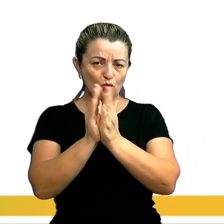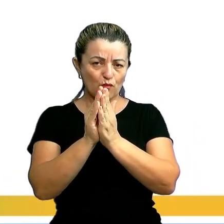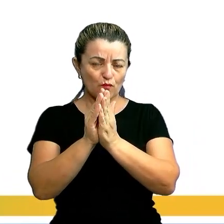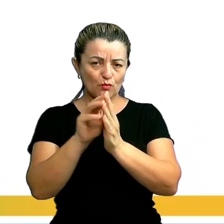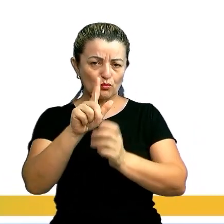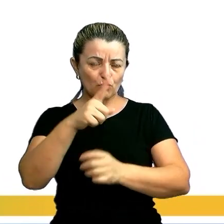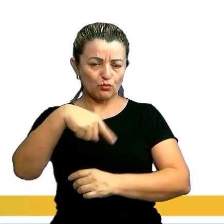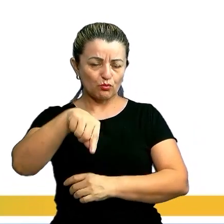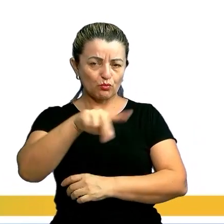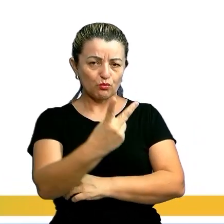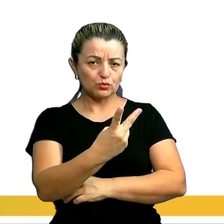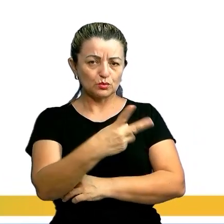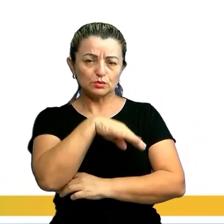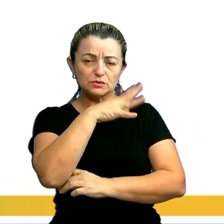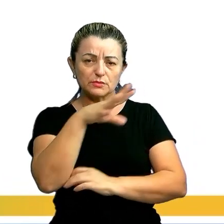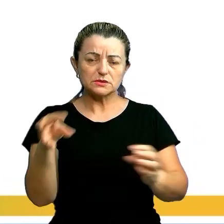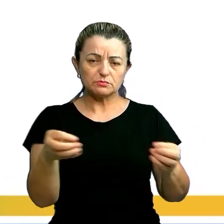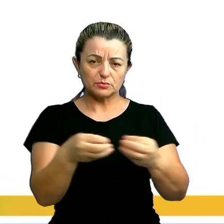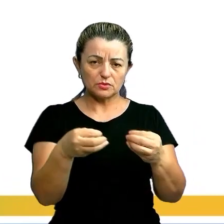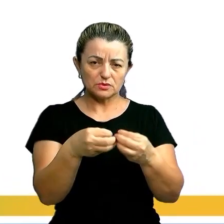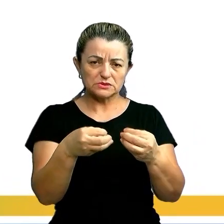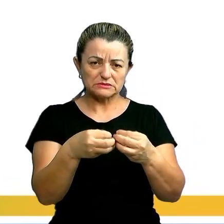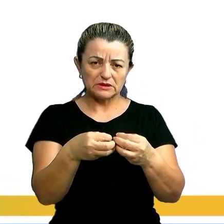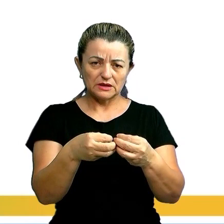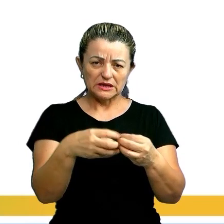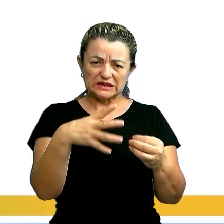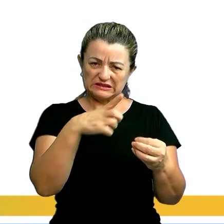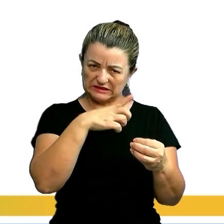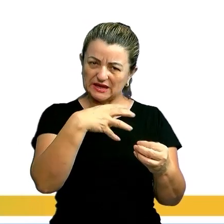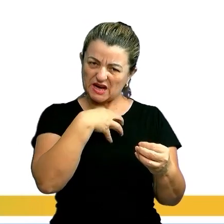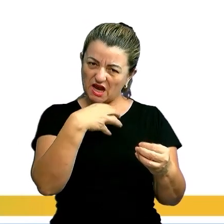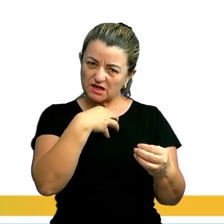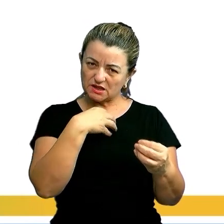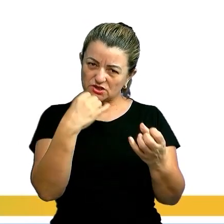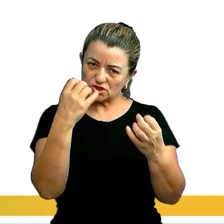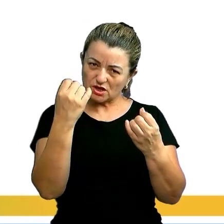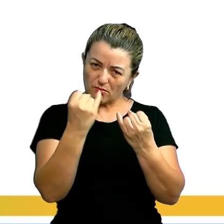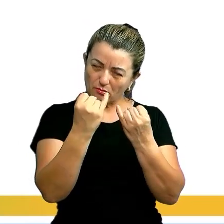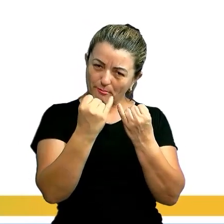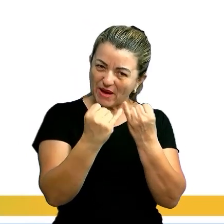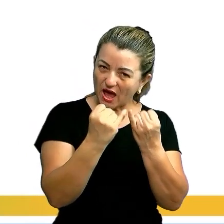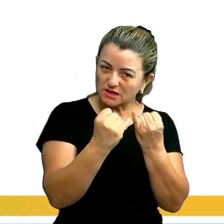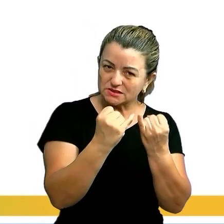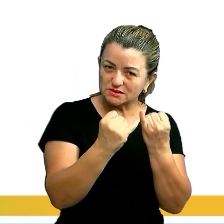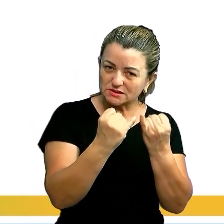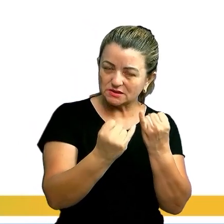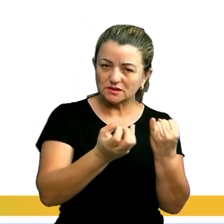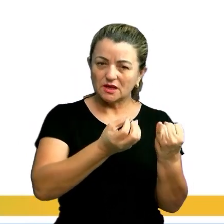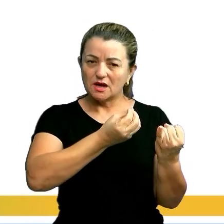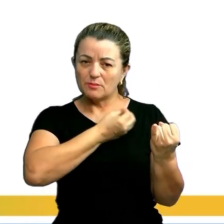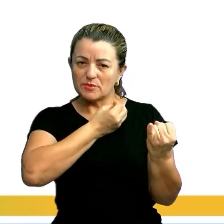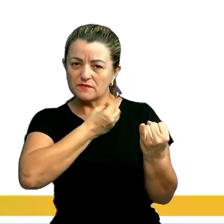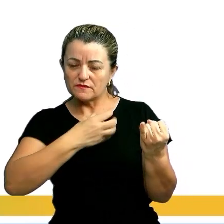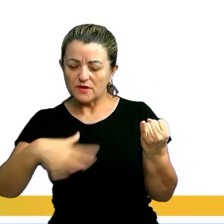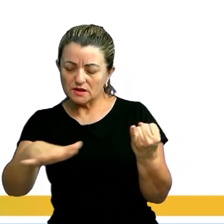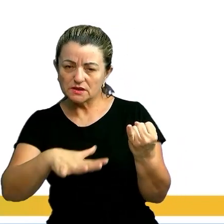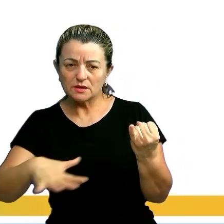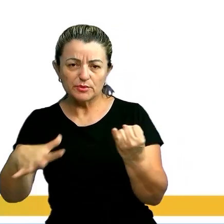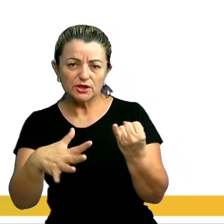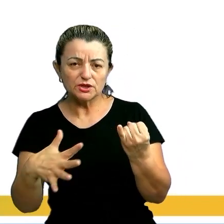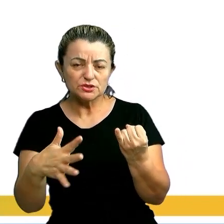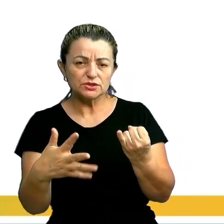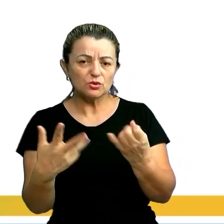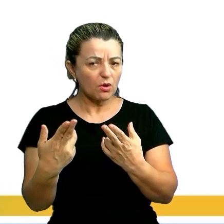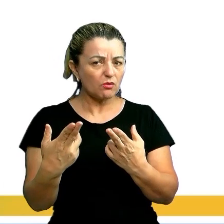eles devem ter características semelhantes para viver no mesmo ambiente.